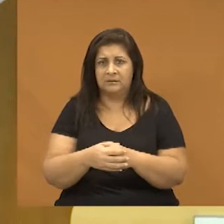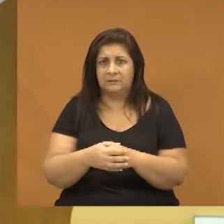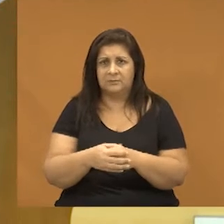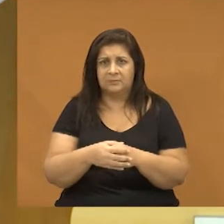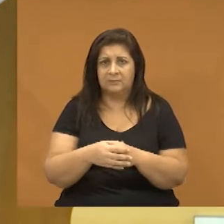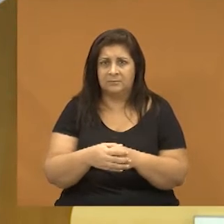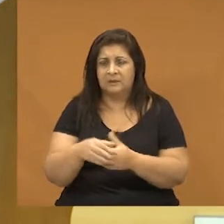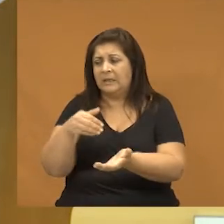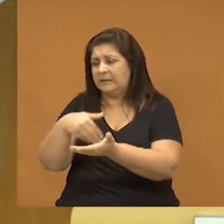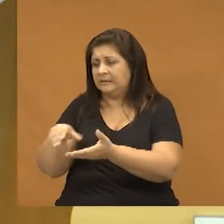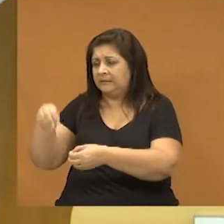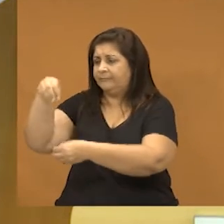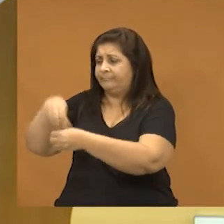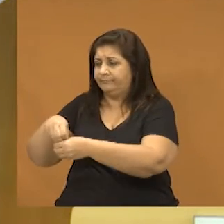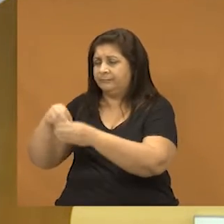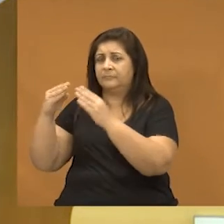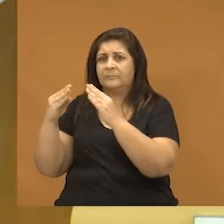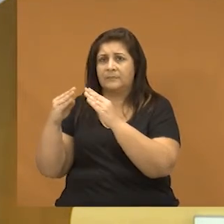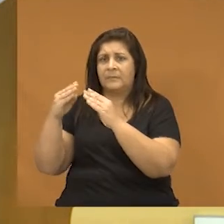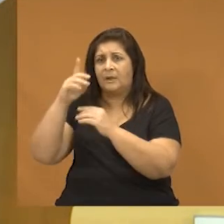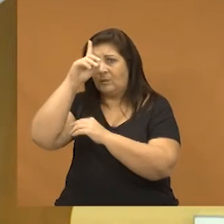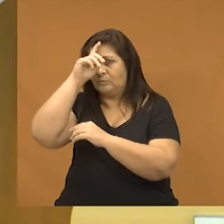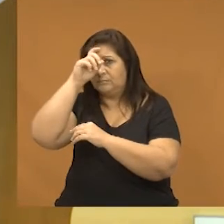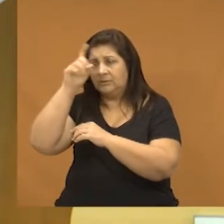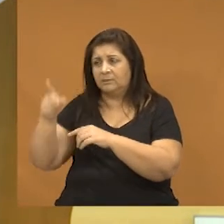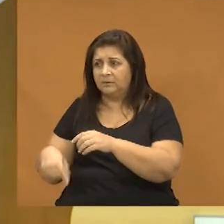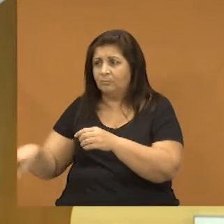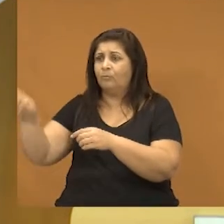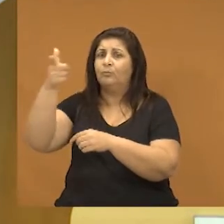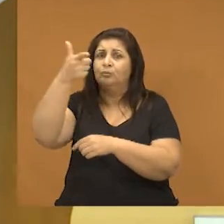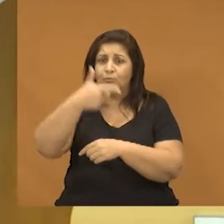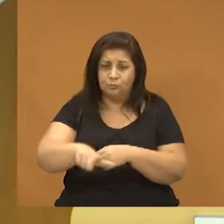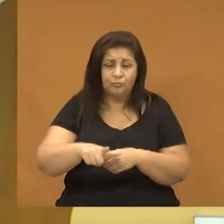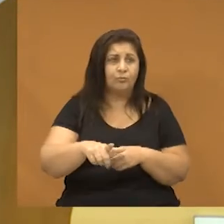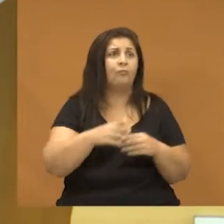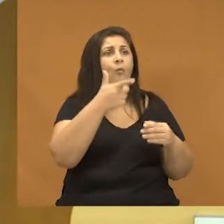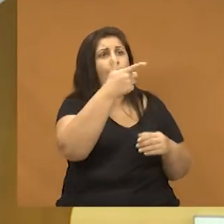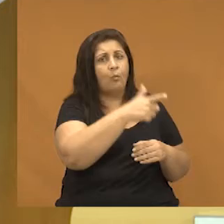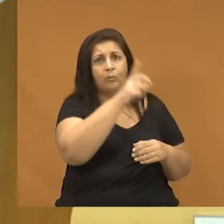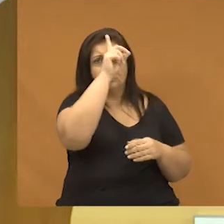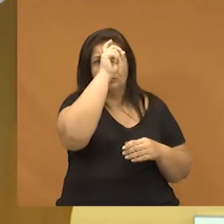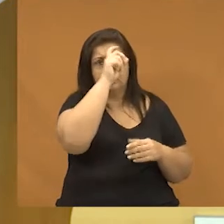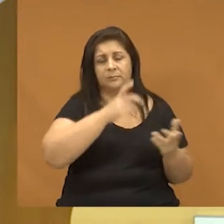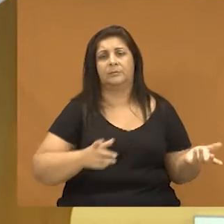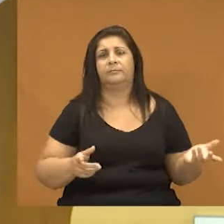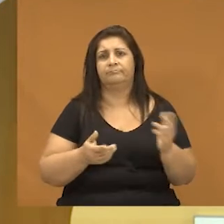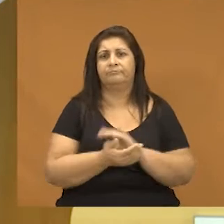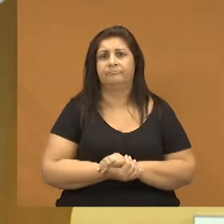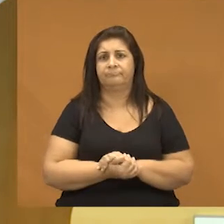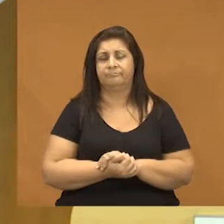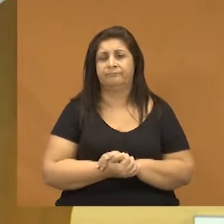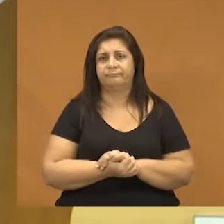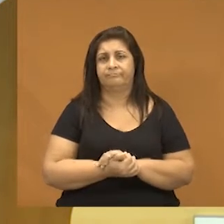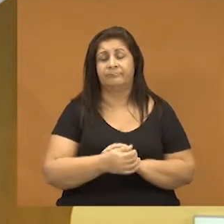de sair do SAMU para a Santa Casa, e dali sair para o hospital onde que ele é, que